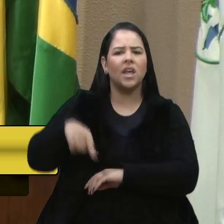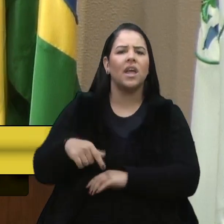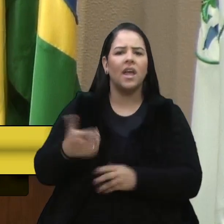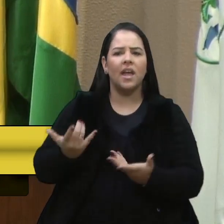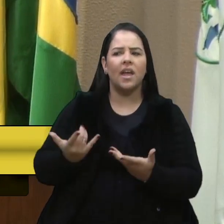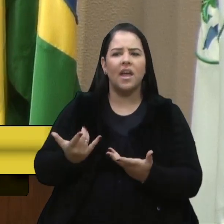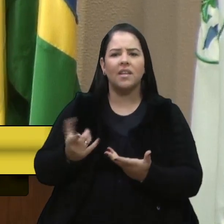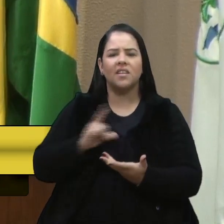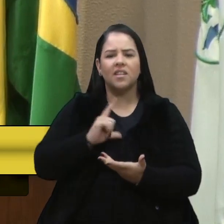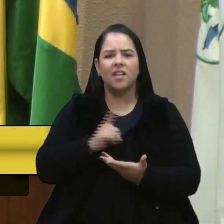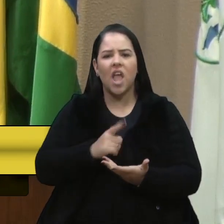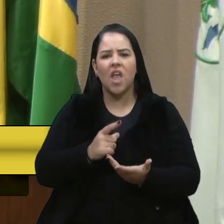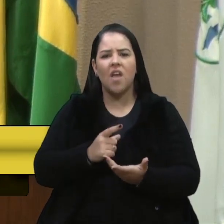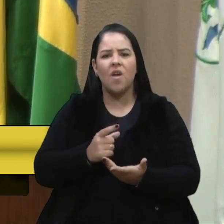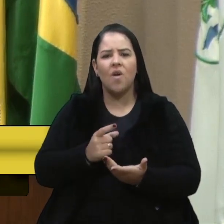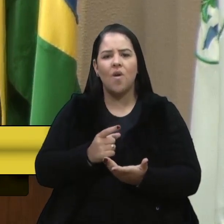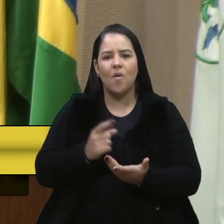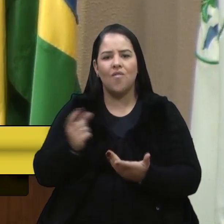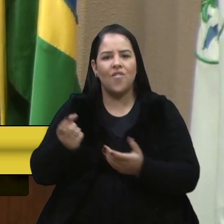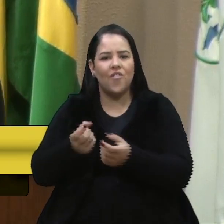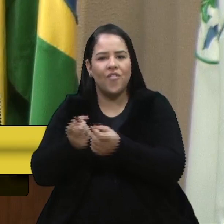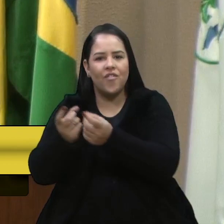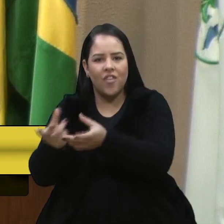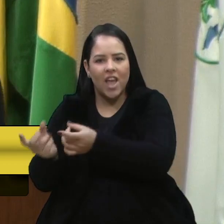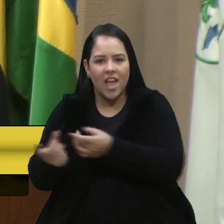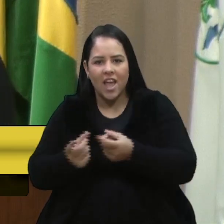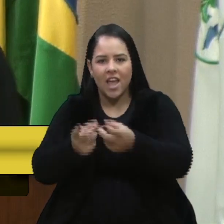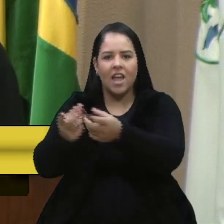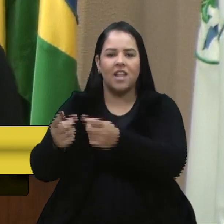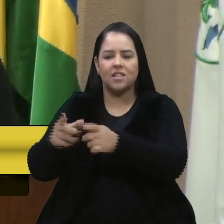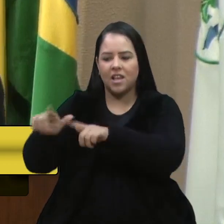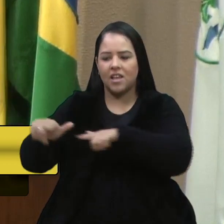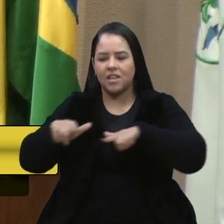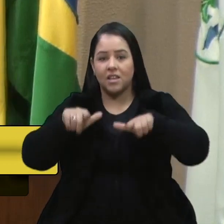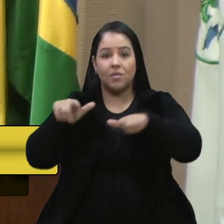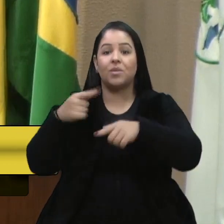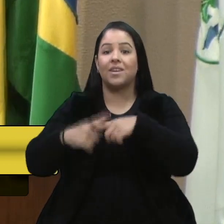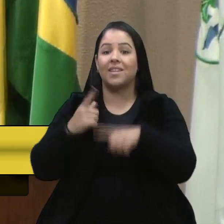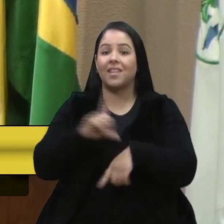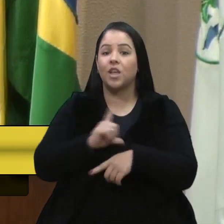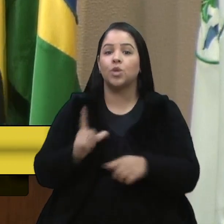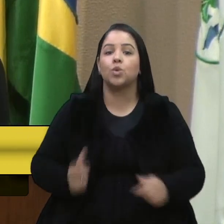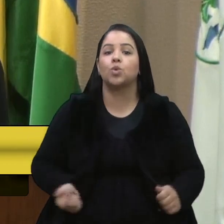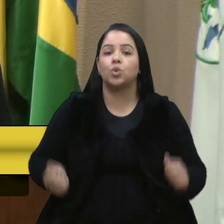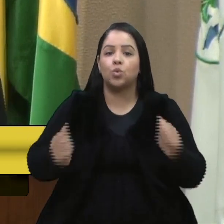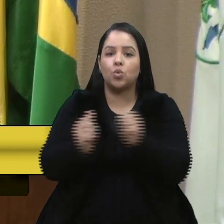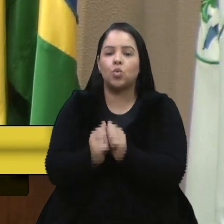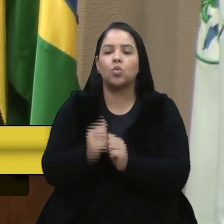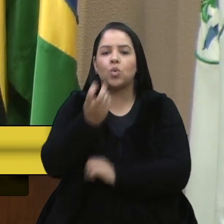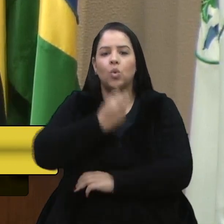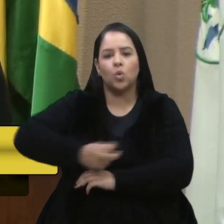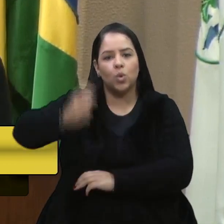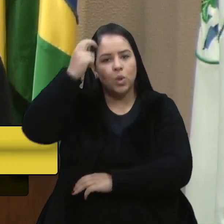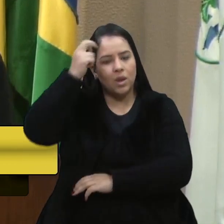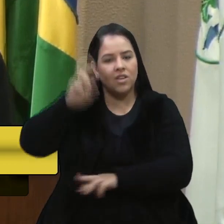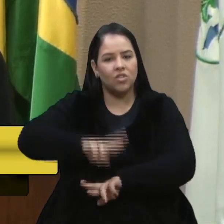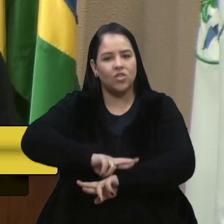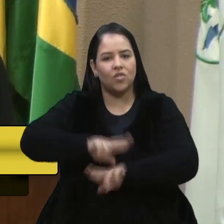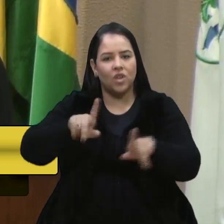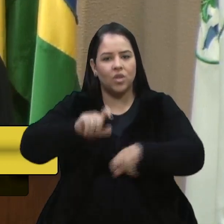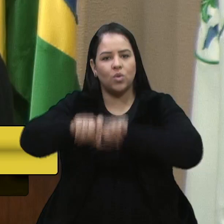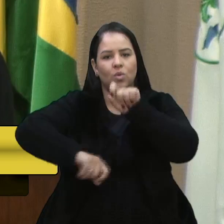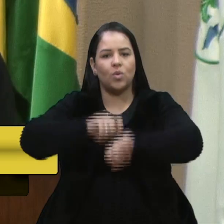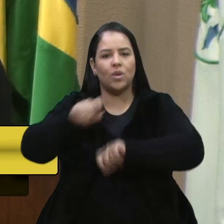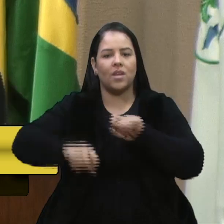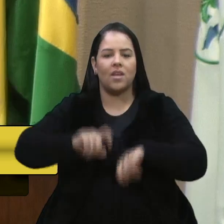do Sul, porque ele traz consigo diversas questões culturais e diferenças daquilo que é